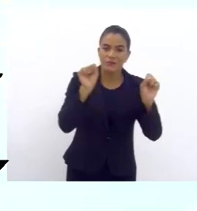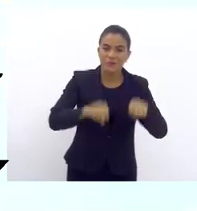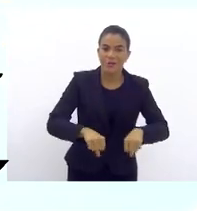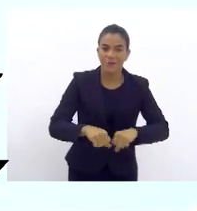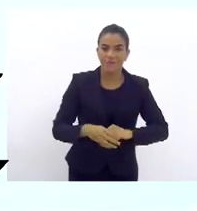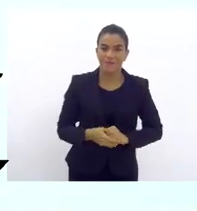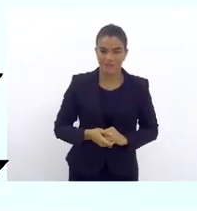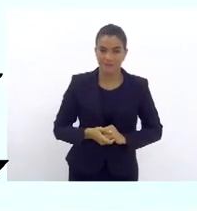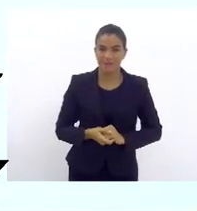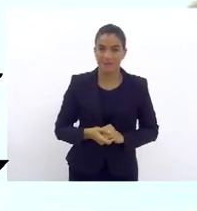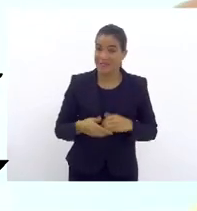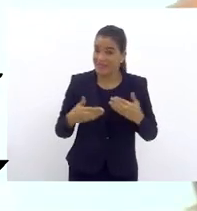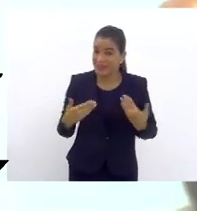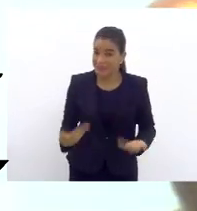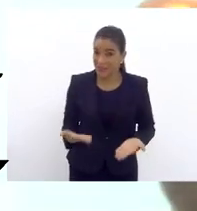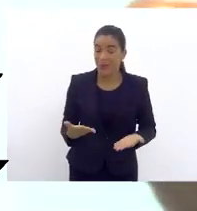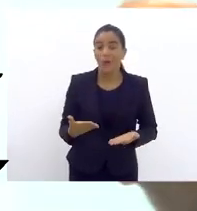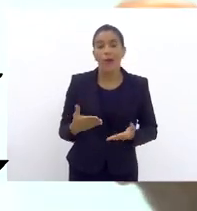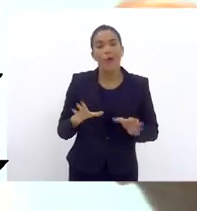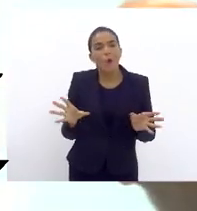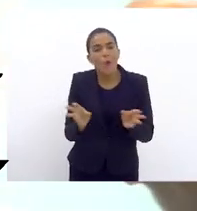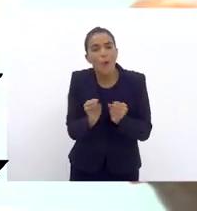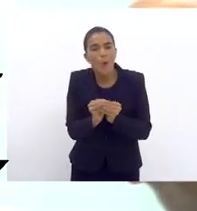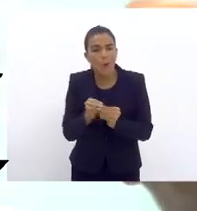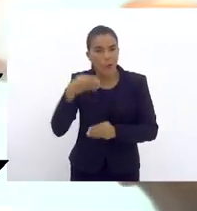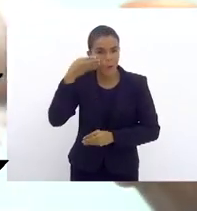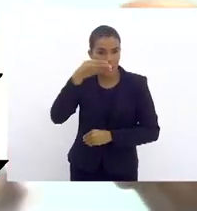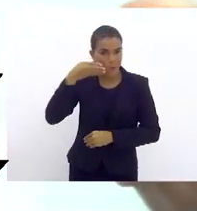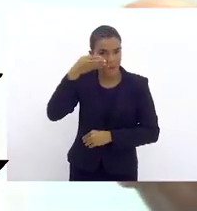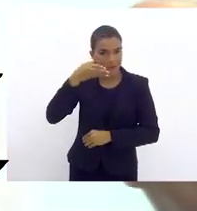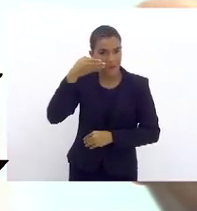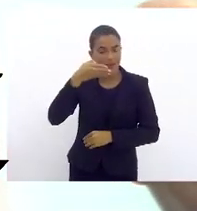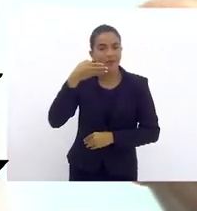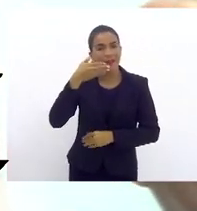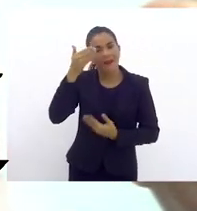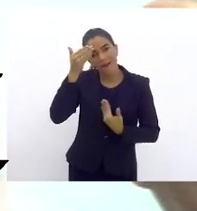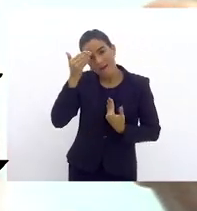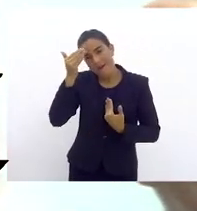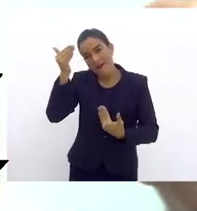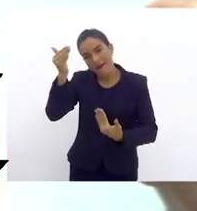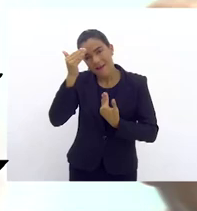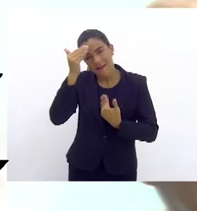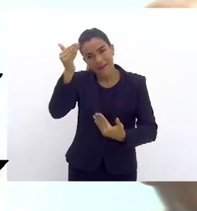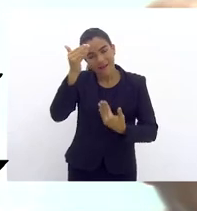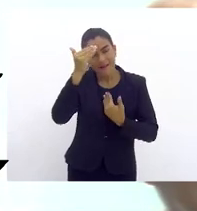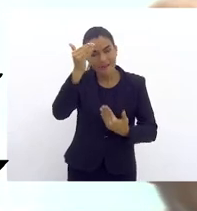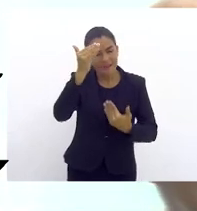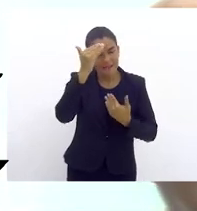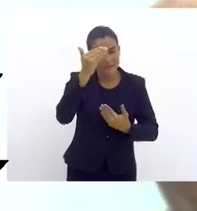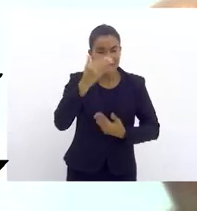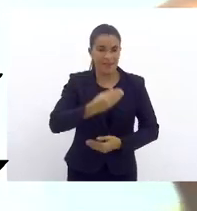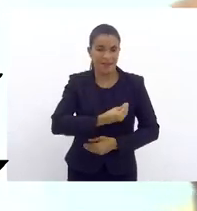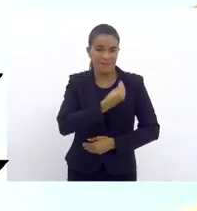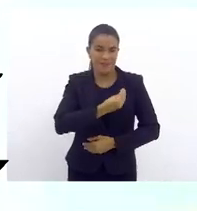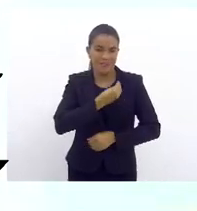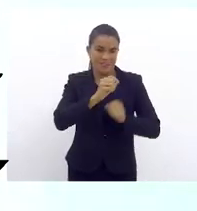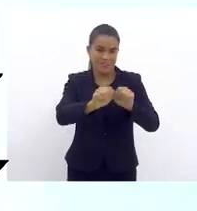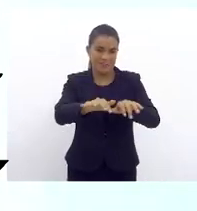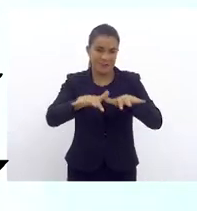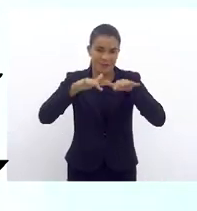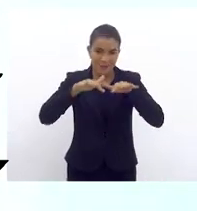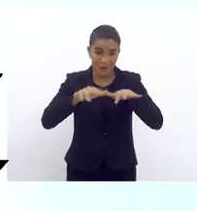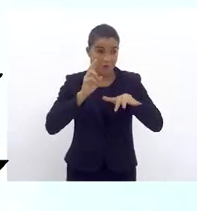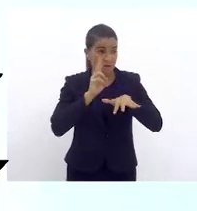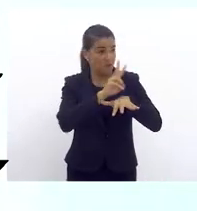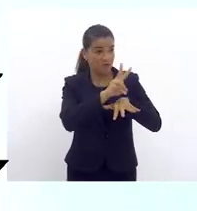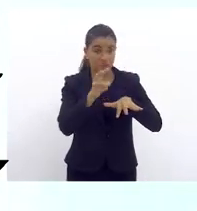então eu concluo aqui agradecendo como sempre a presença de todos vejo uma